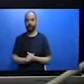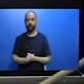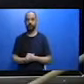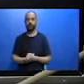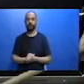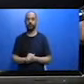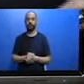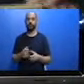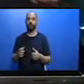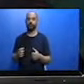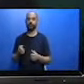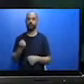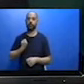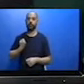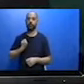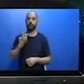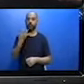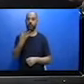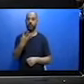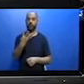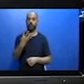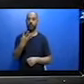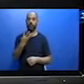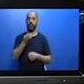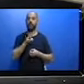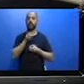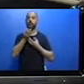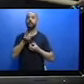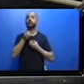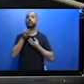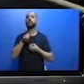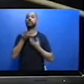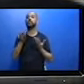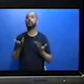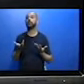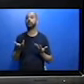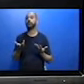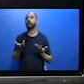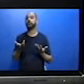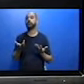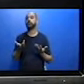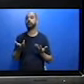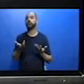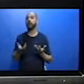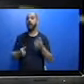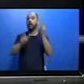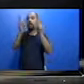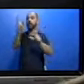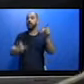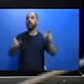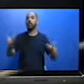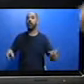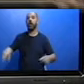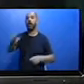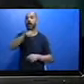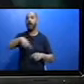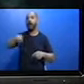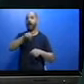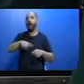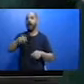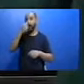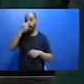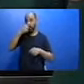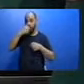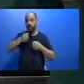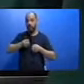o número 4 instruções são dadas as pessoas para que elas não transmitam a gripe um